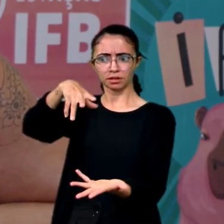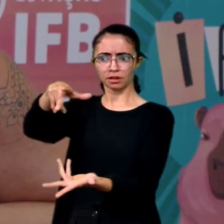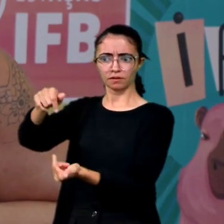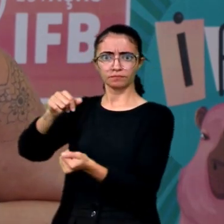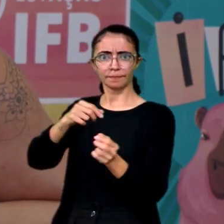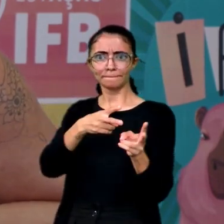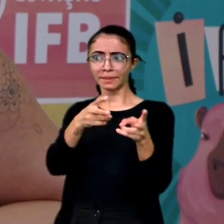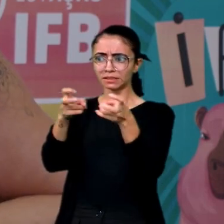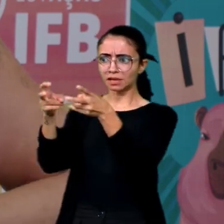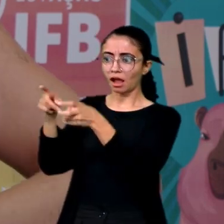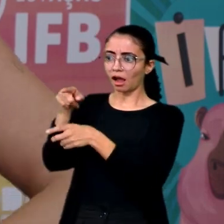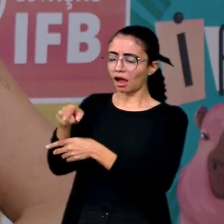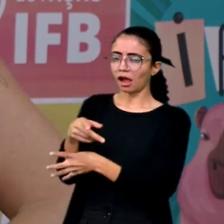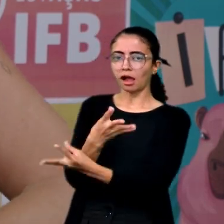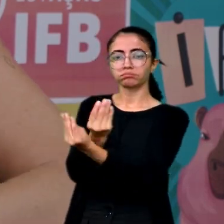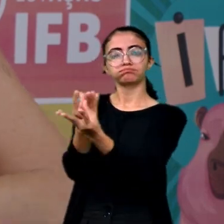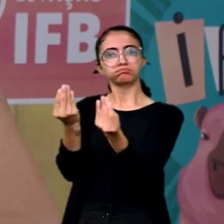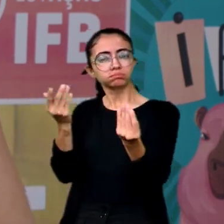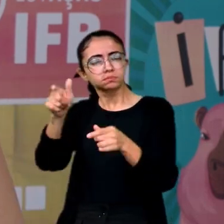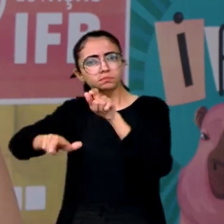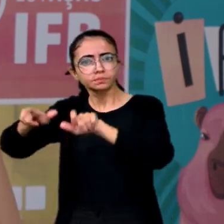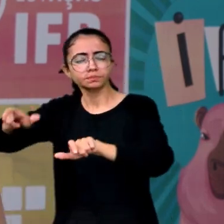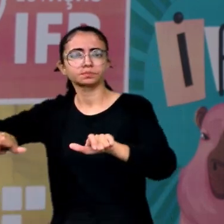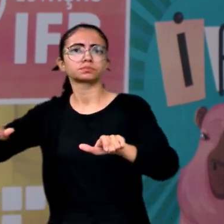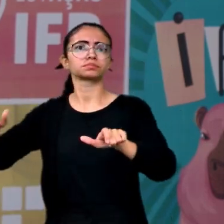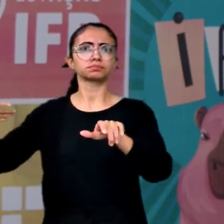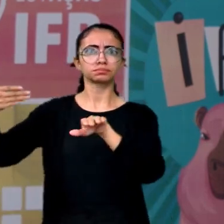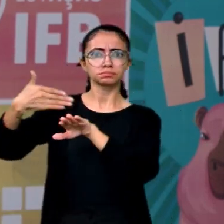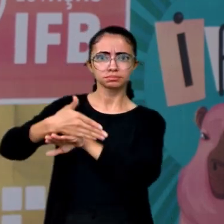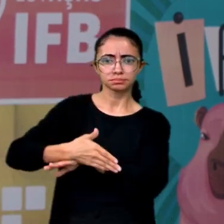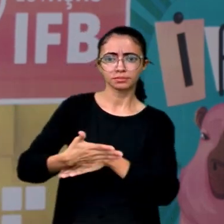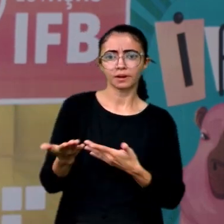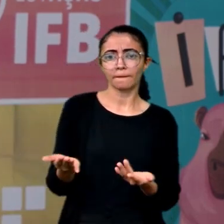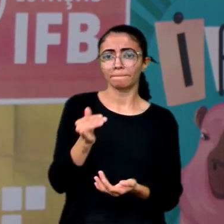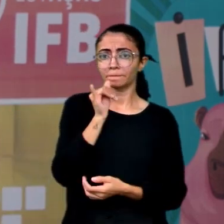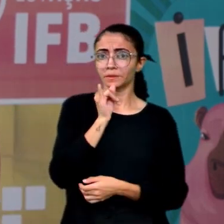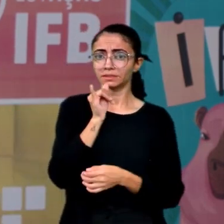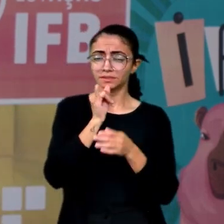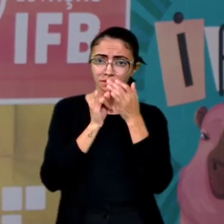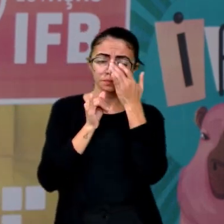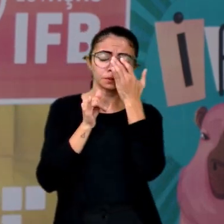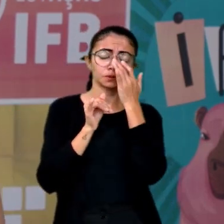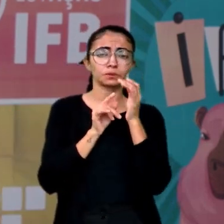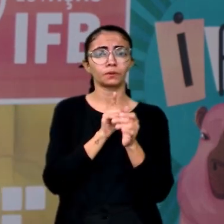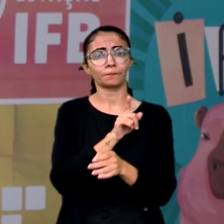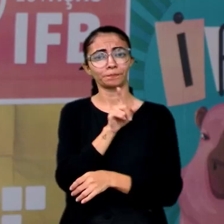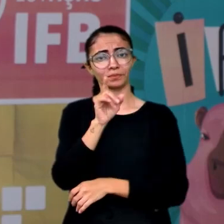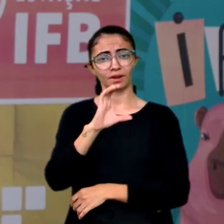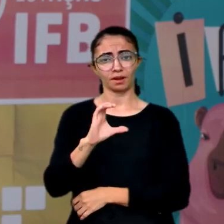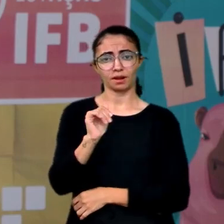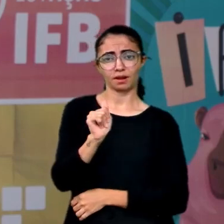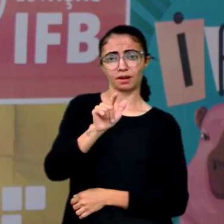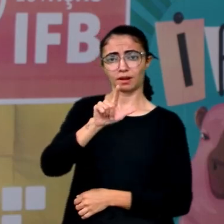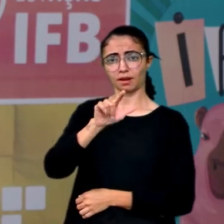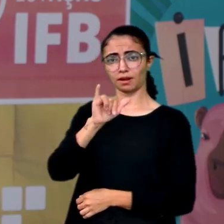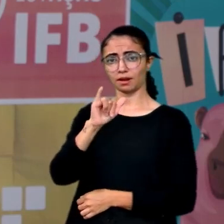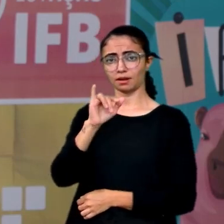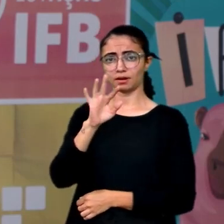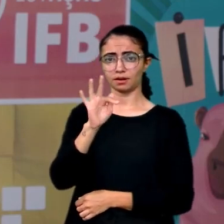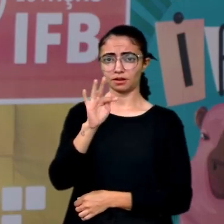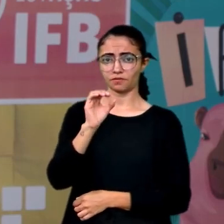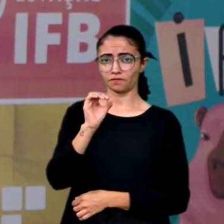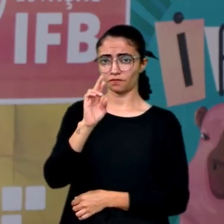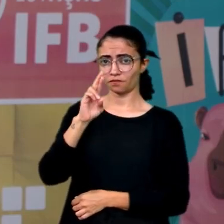muita gente, tem muitos, por exemplo, São Francisco mesmo, na Califórnia, eles estão muito próximos do lixo zero, entendeu?